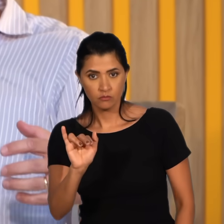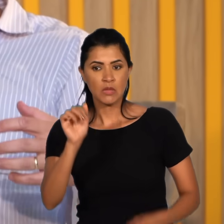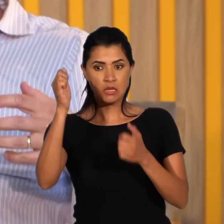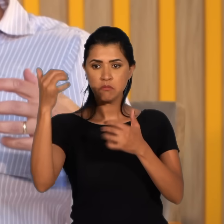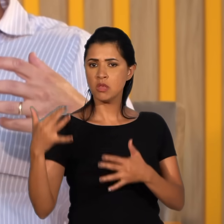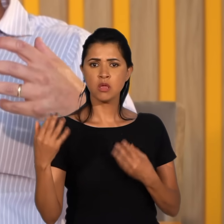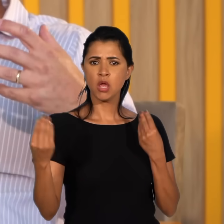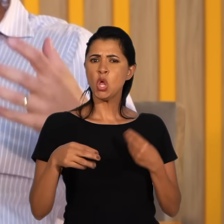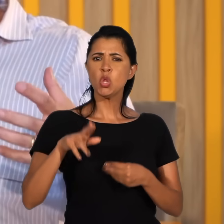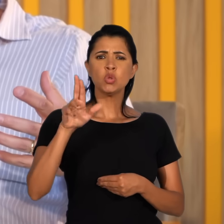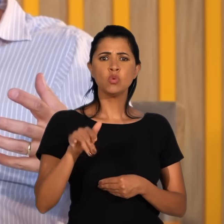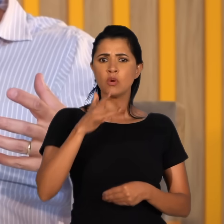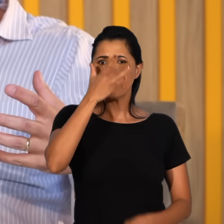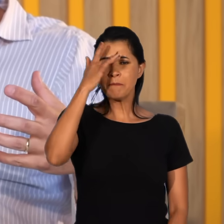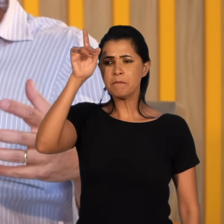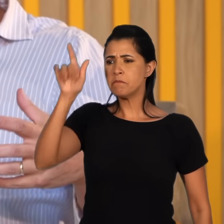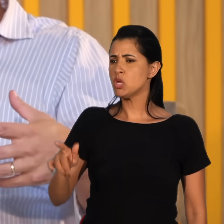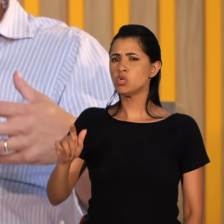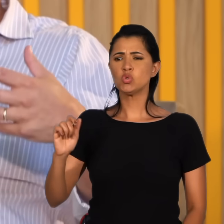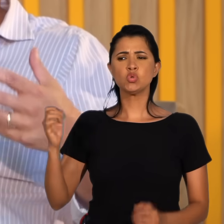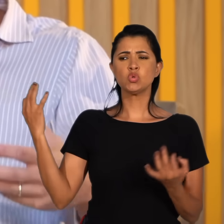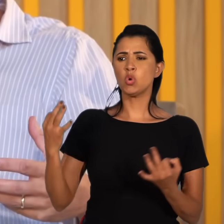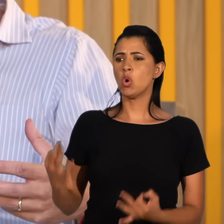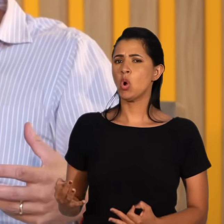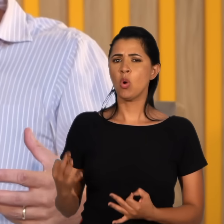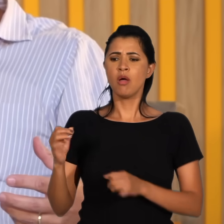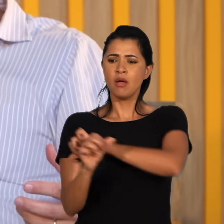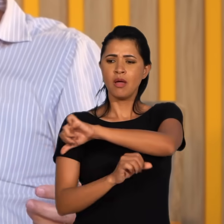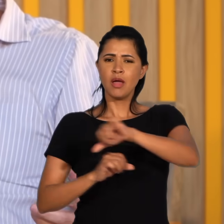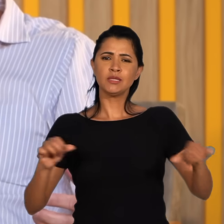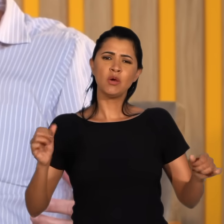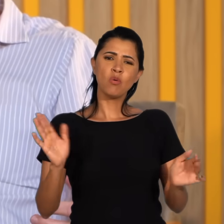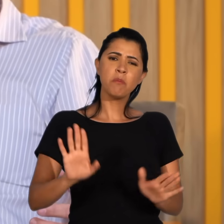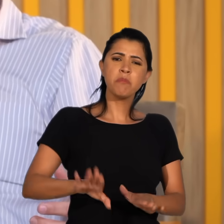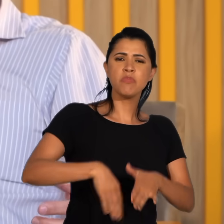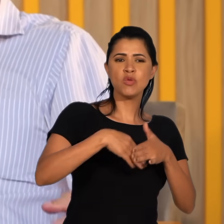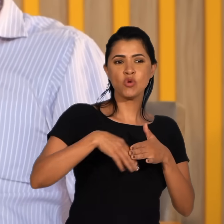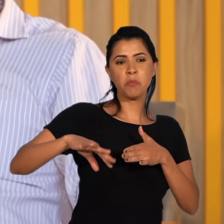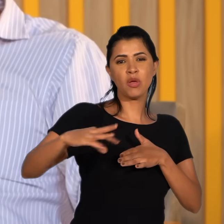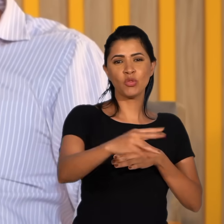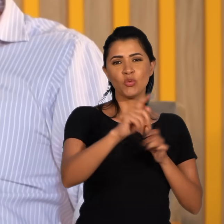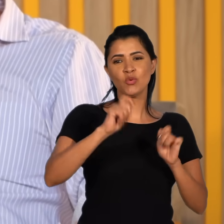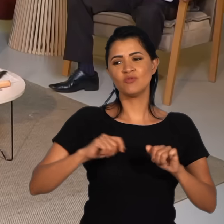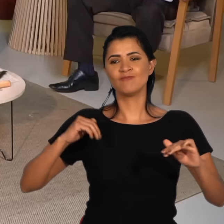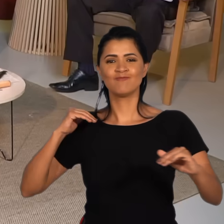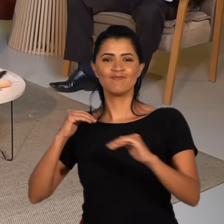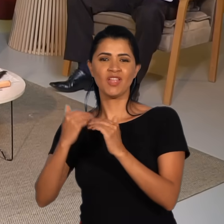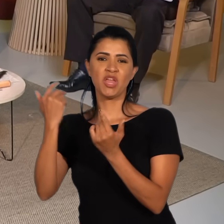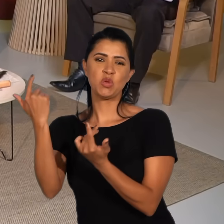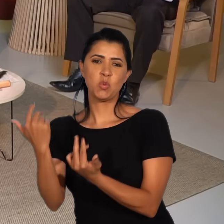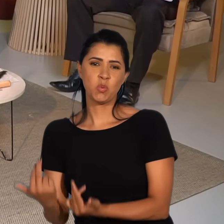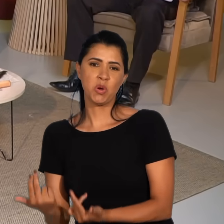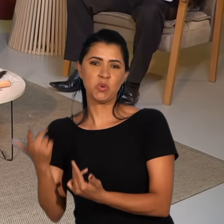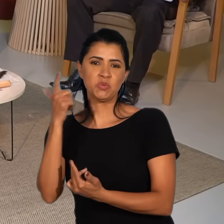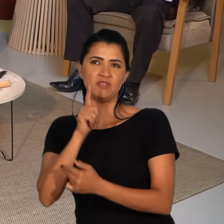nunca ninguém tão grande se tornou tão pequeno para tornar Os Pequenos grandes é muito forte né e é